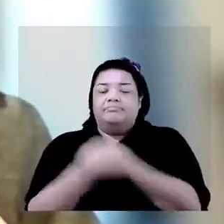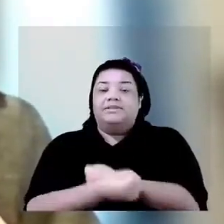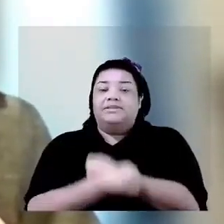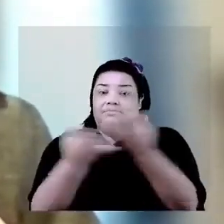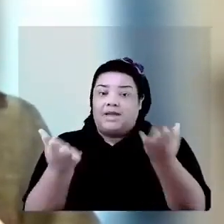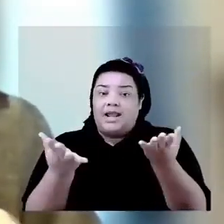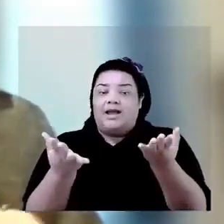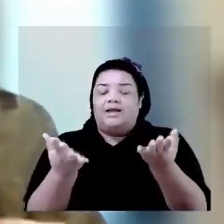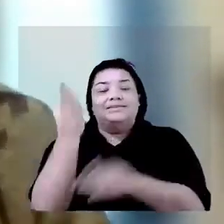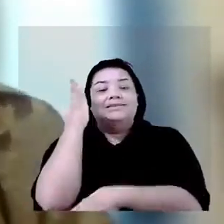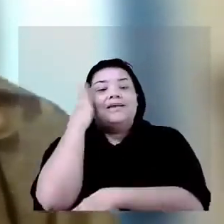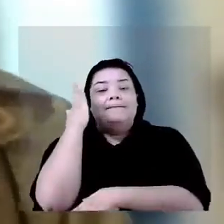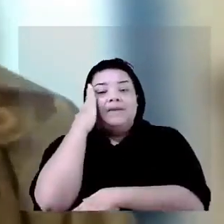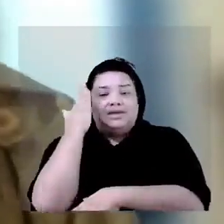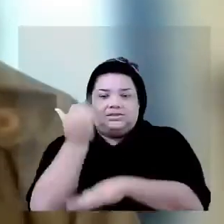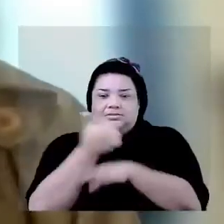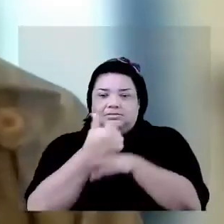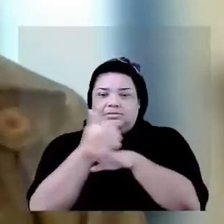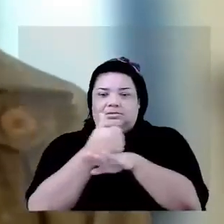profissionais.